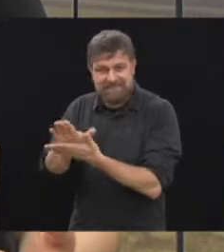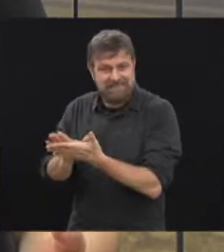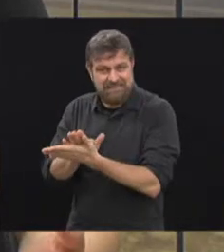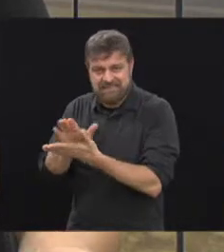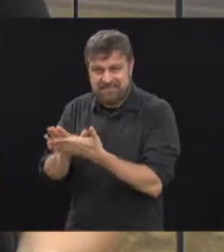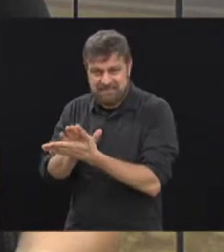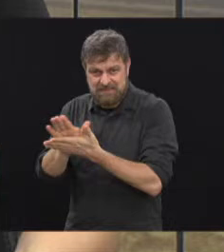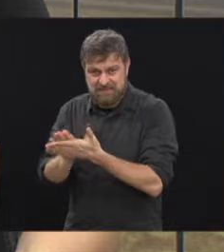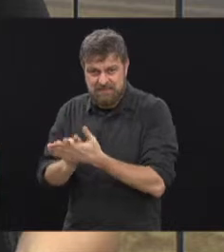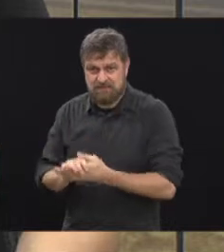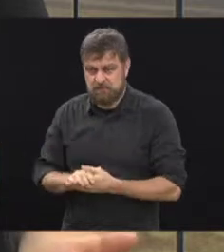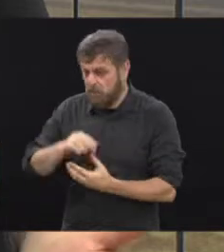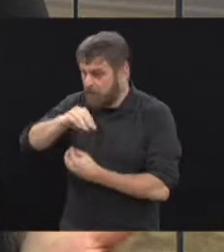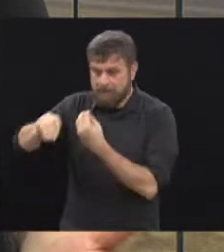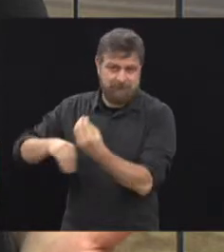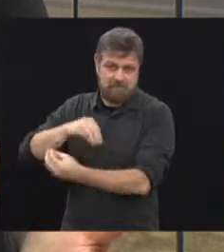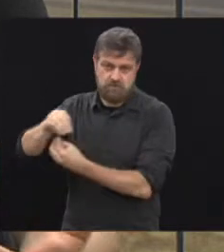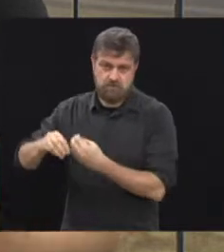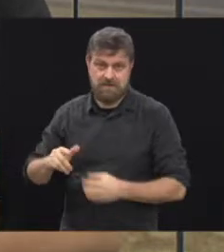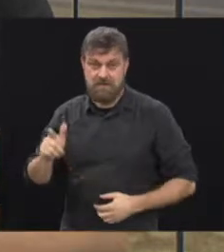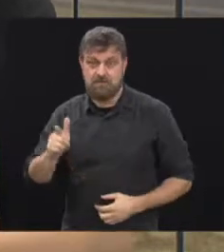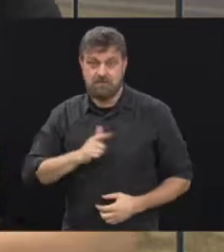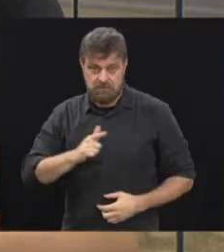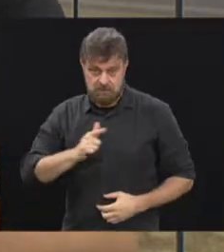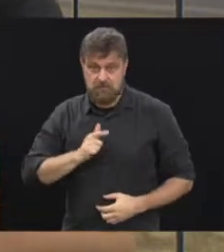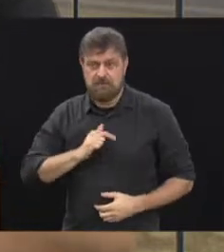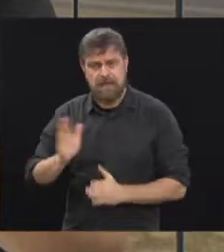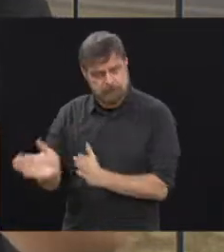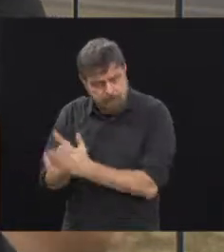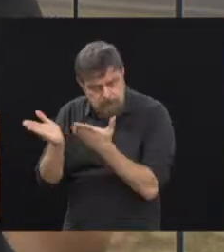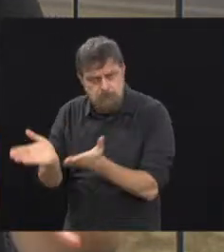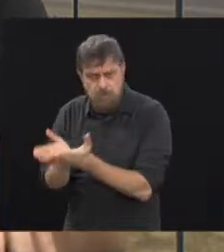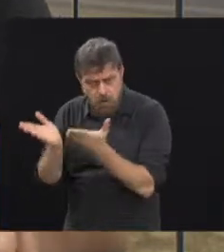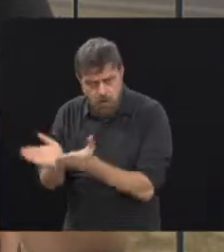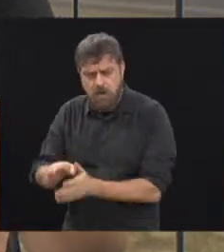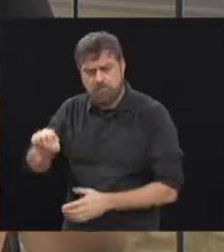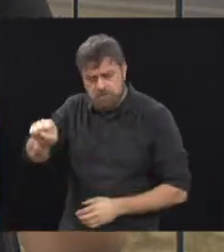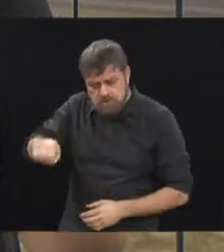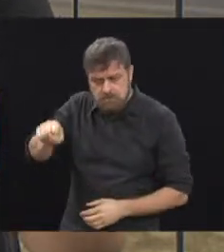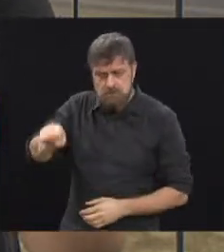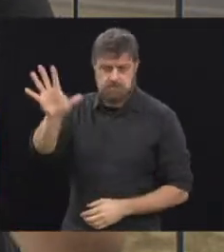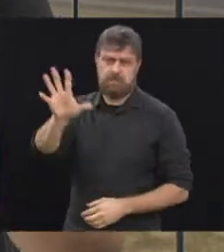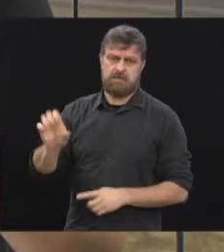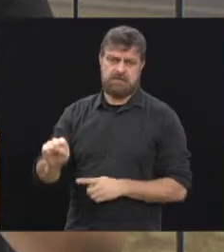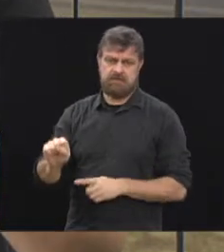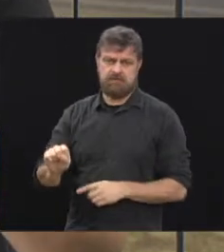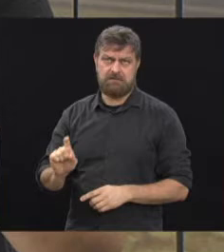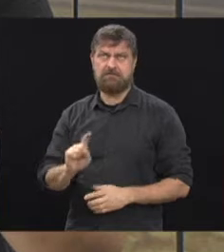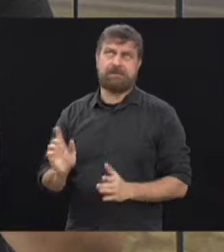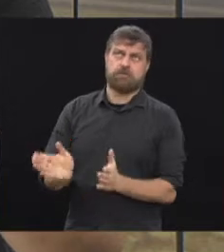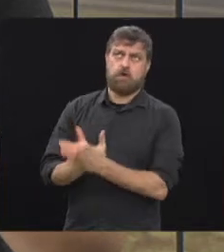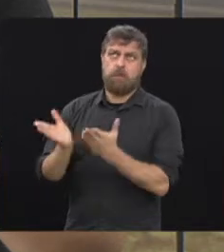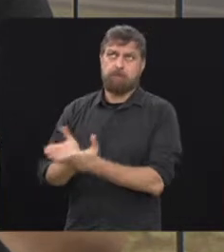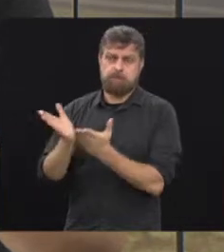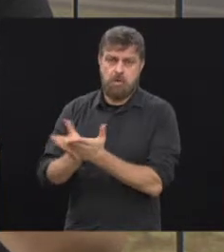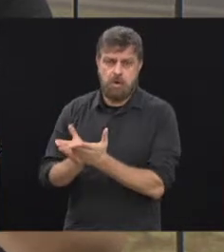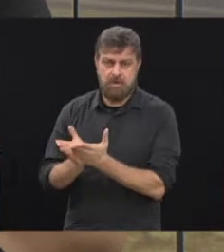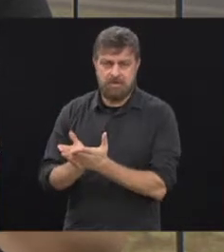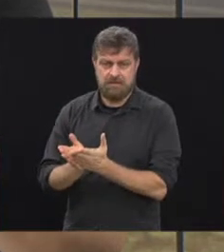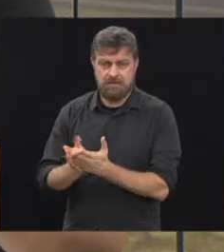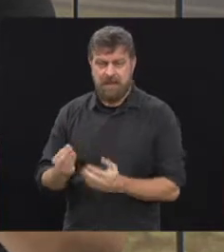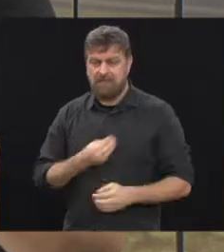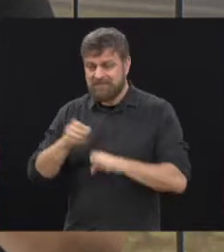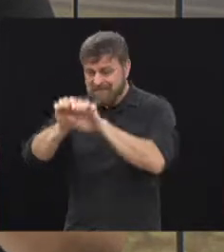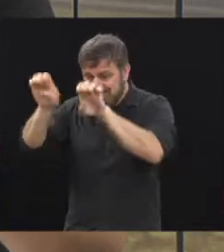nenhuma questão de mescla. Existe a pobreza, existe assim, na realidade não é nem pobreza, é a